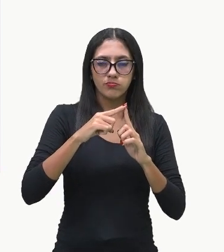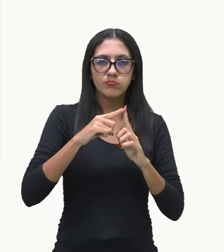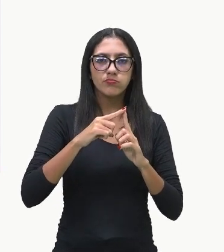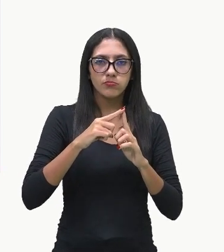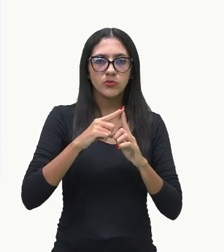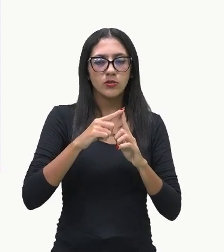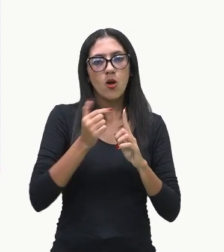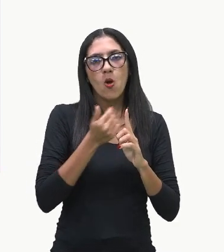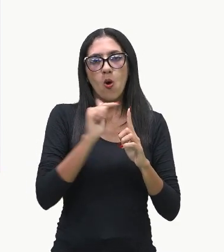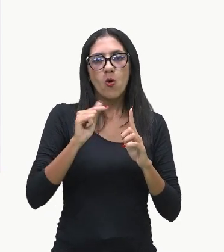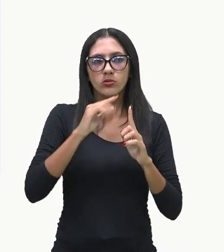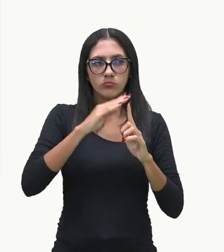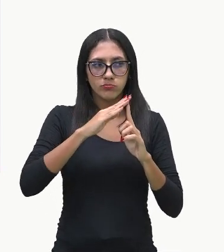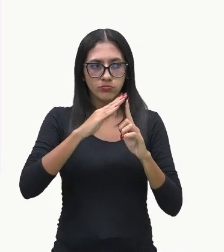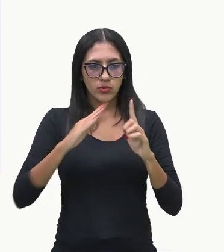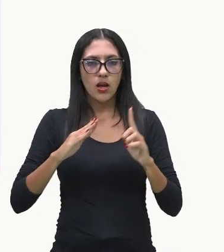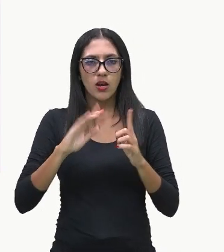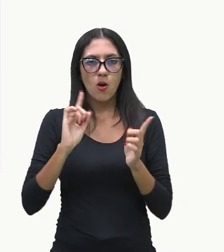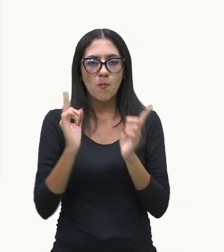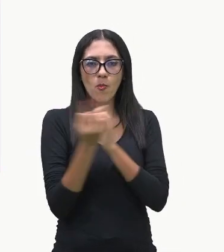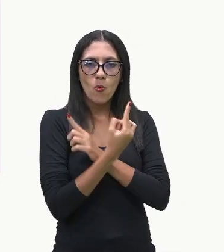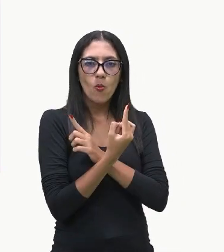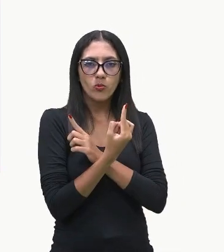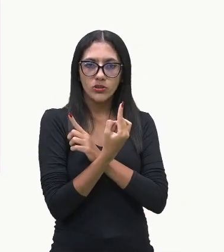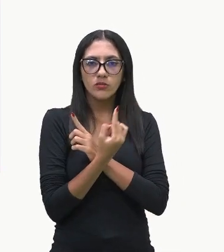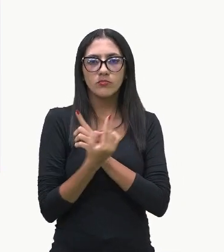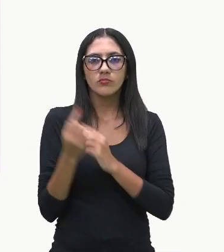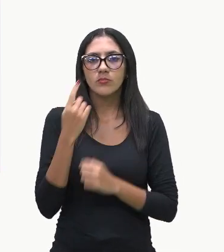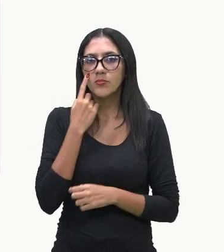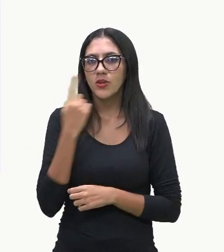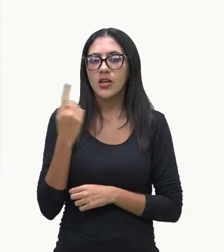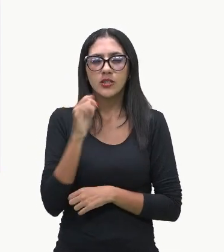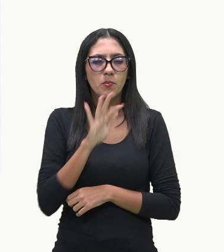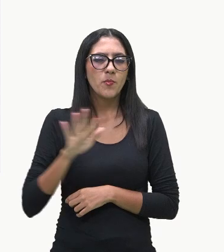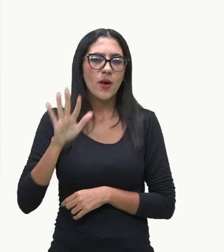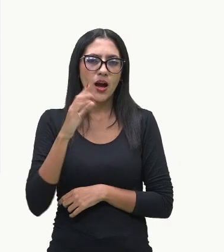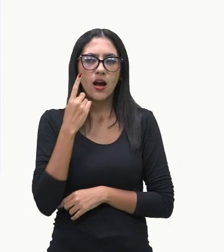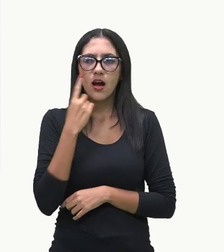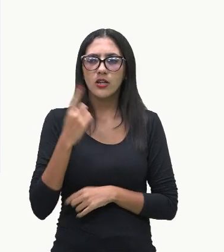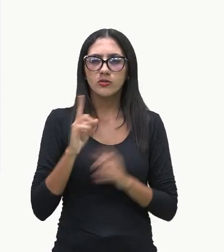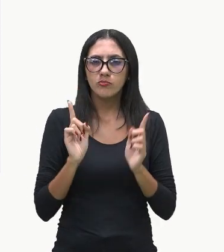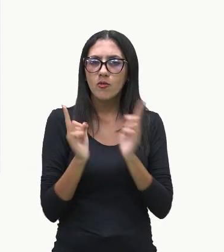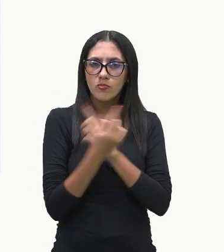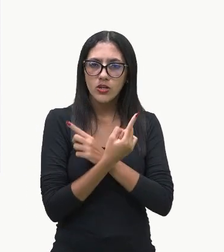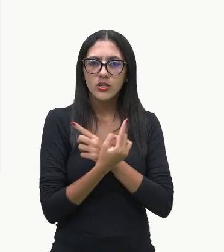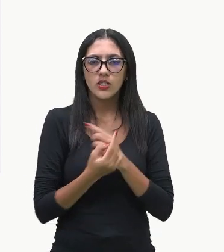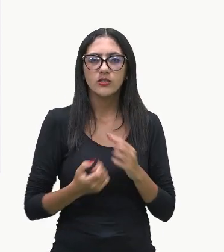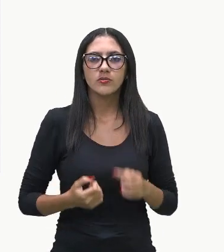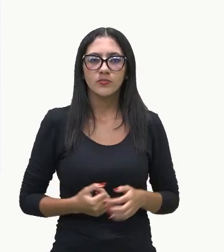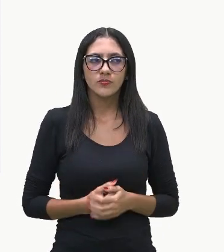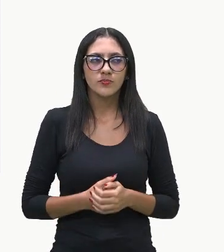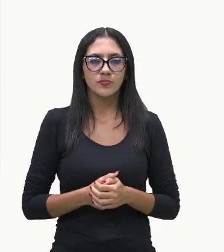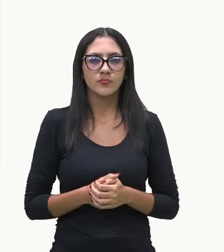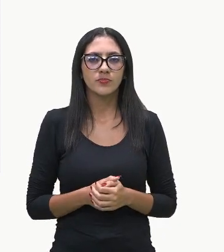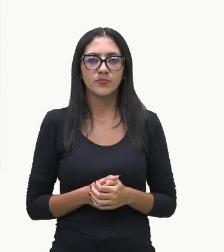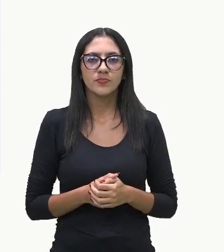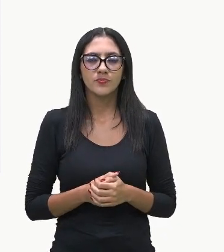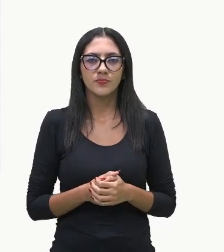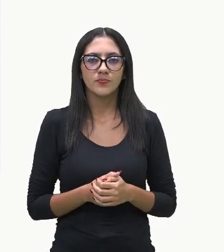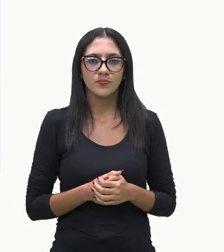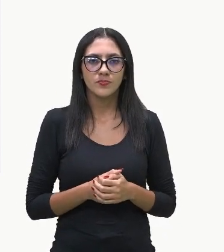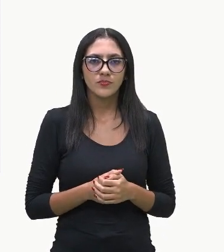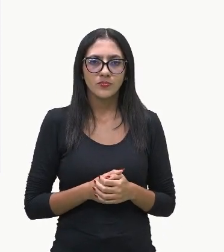oposto, que no caso vai ser este bem aqui. Ah, professora, mas não tem só esse vértice